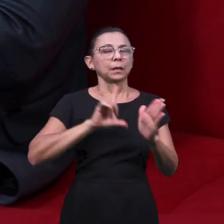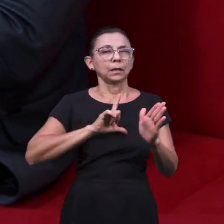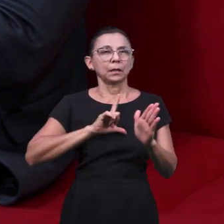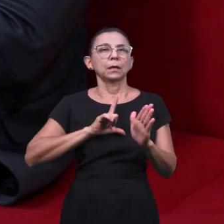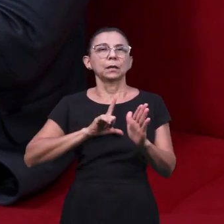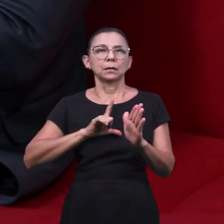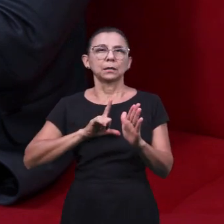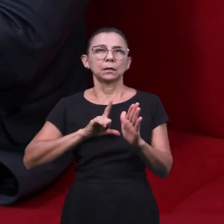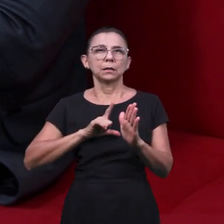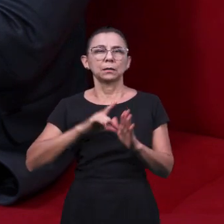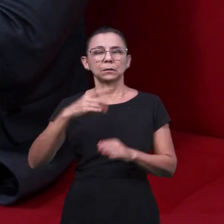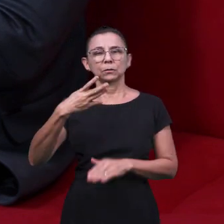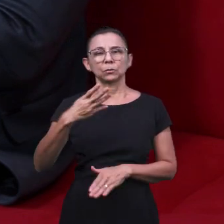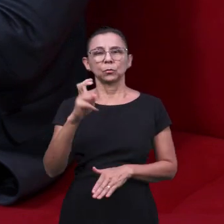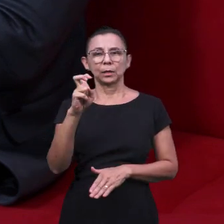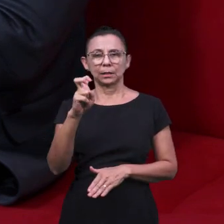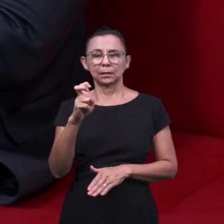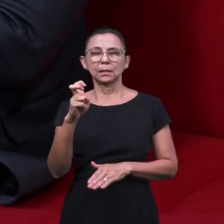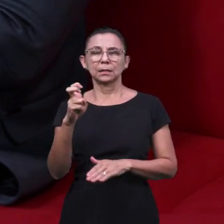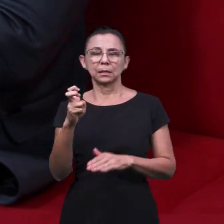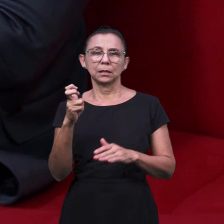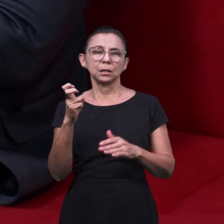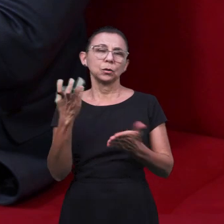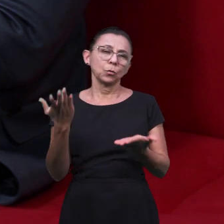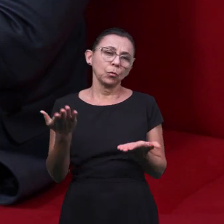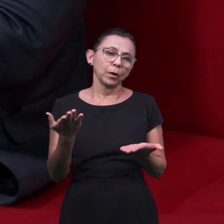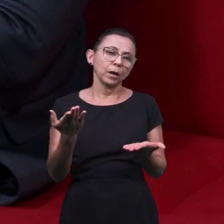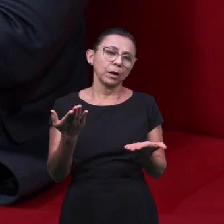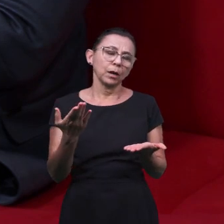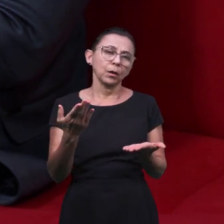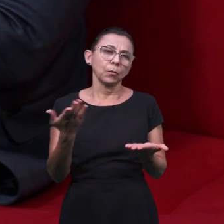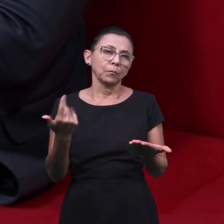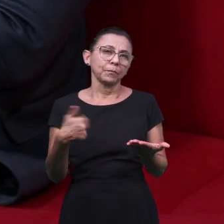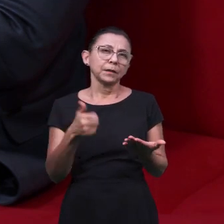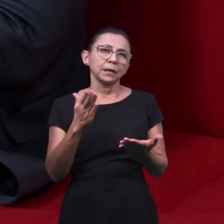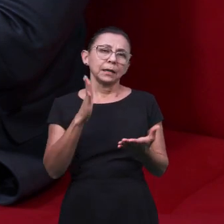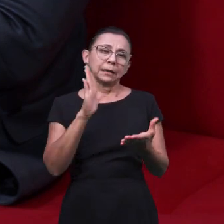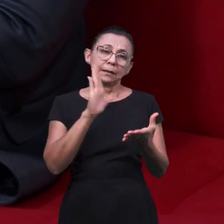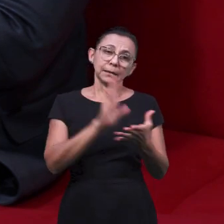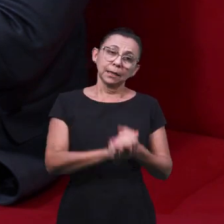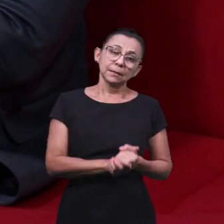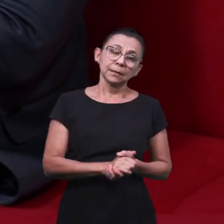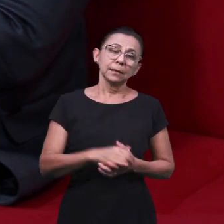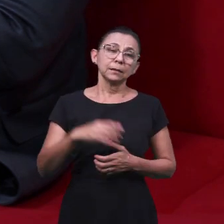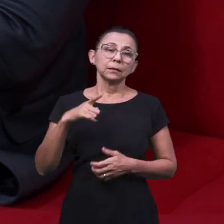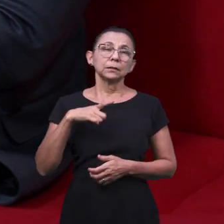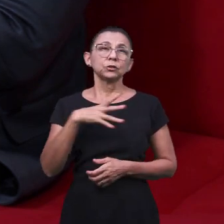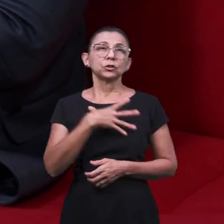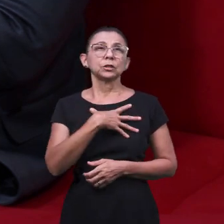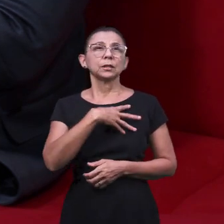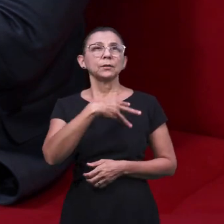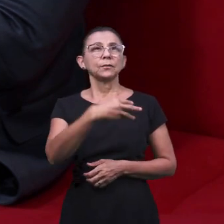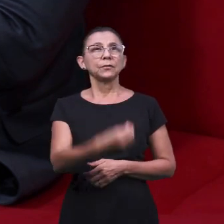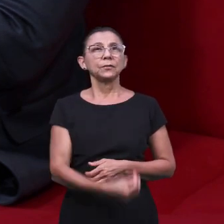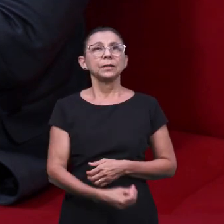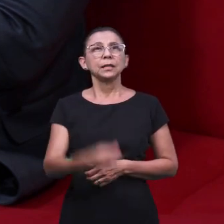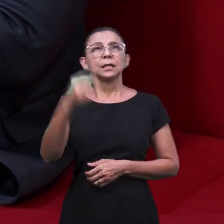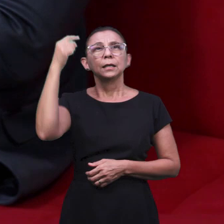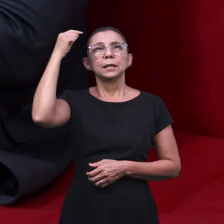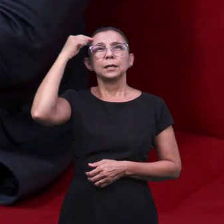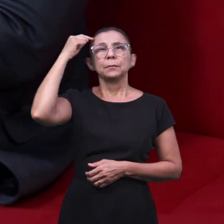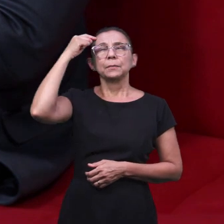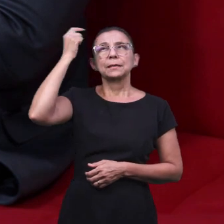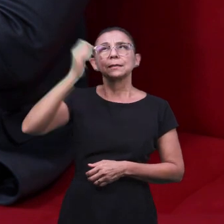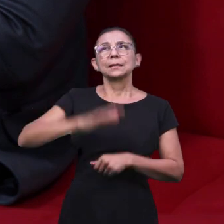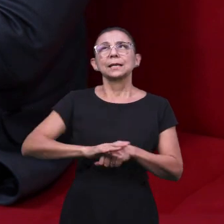dos 45, porque eu já tinha me casado e eu tinha um filho pequenininho, e eu resolvi fazer o mestrado em órgão,